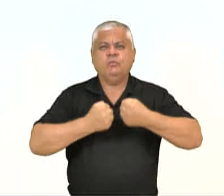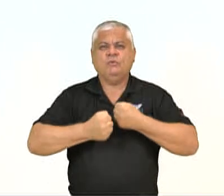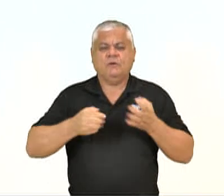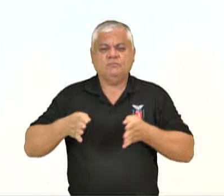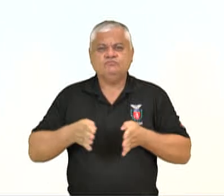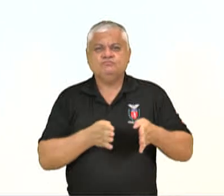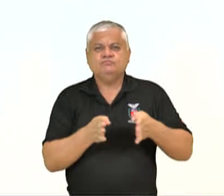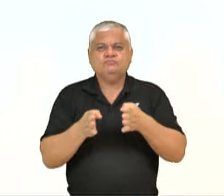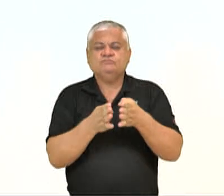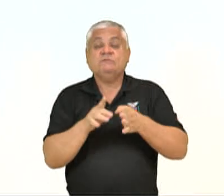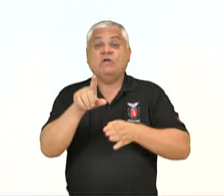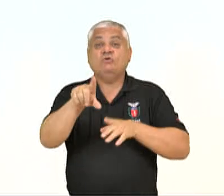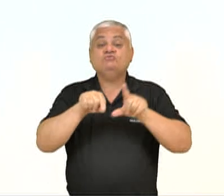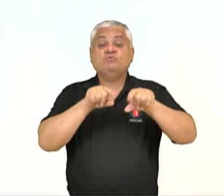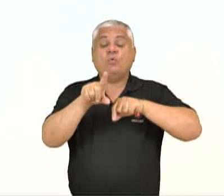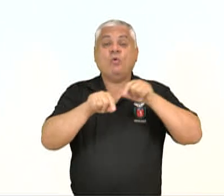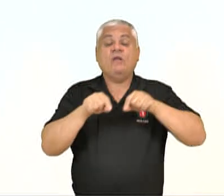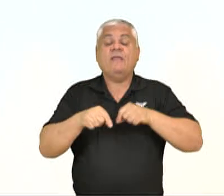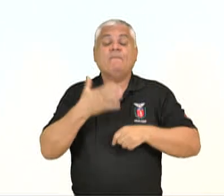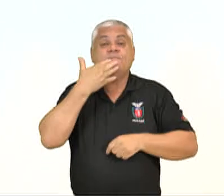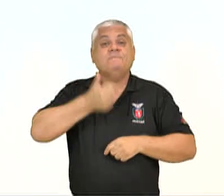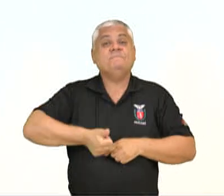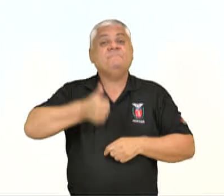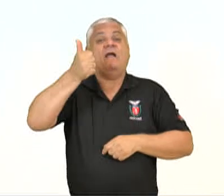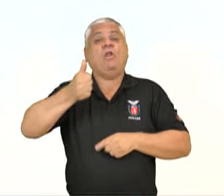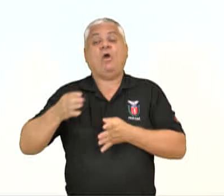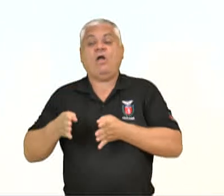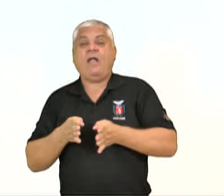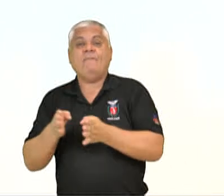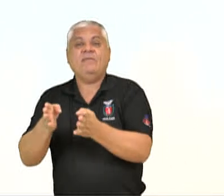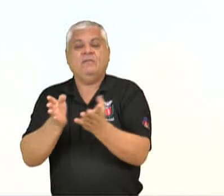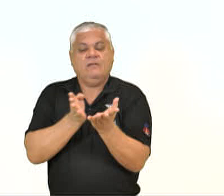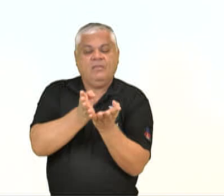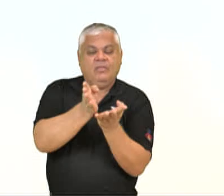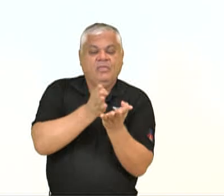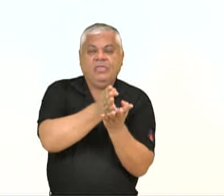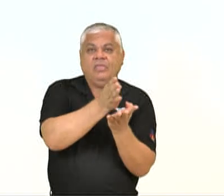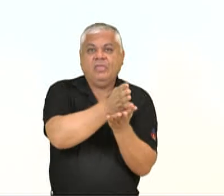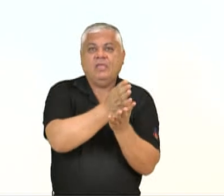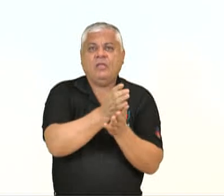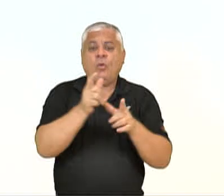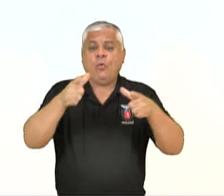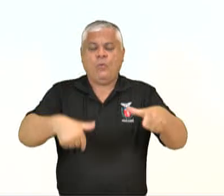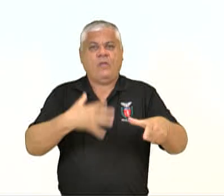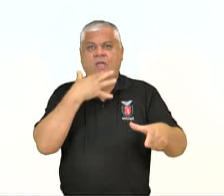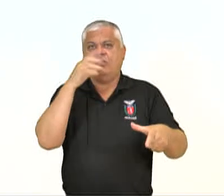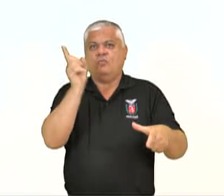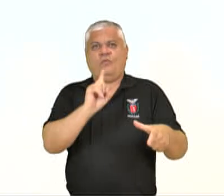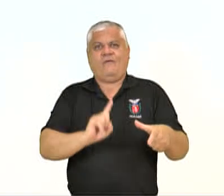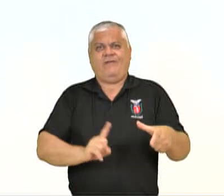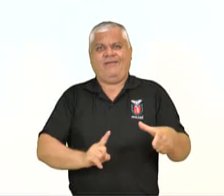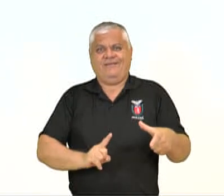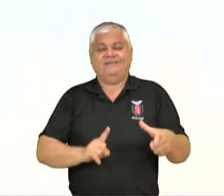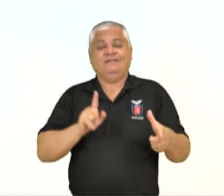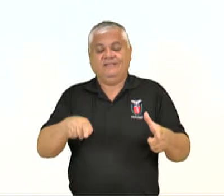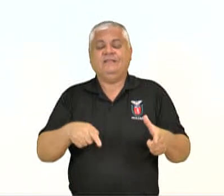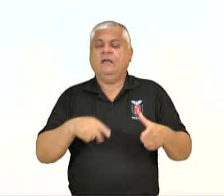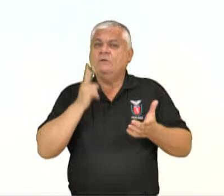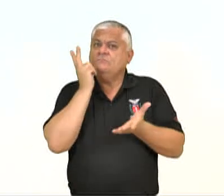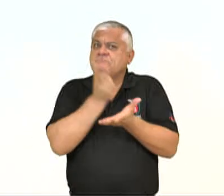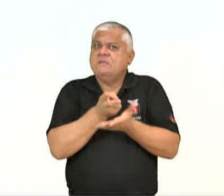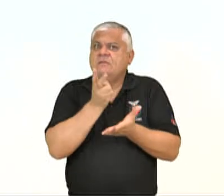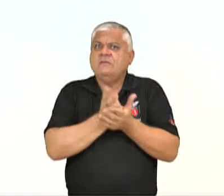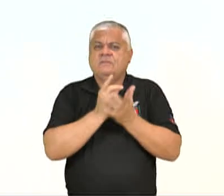é escolher e seguir a melhor rota, através do terreno desconhecido, numa luta